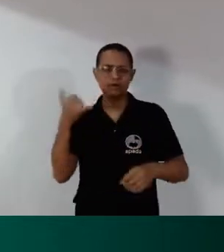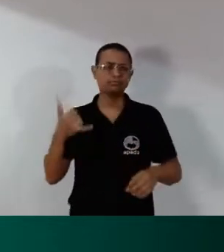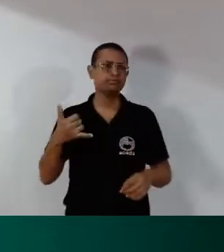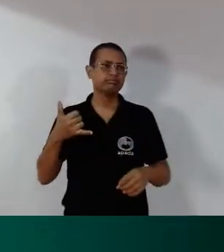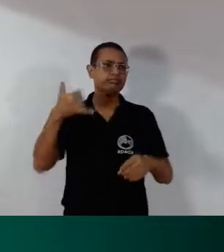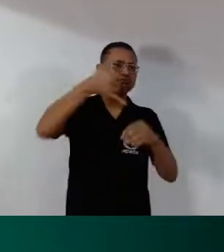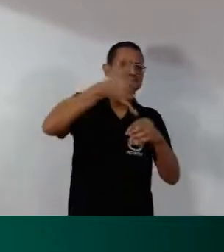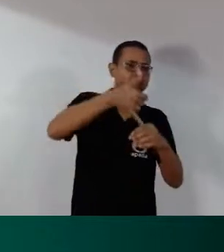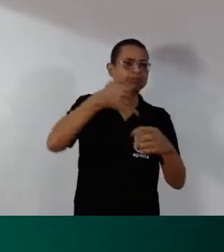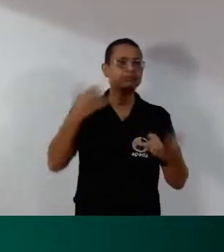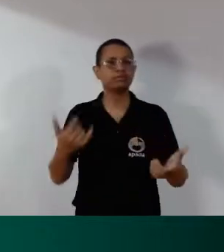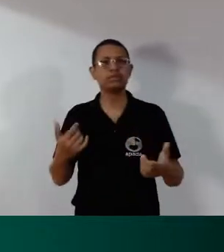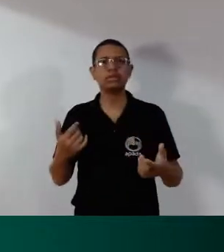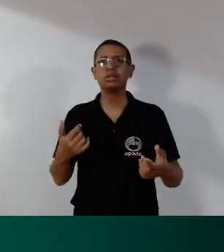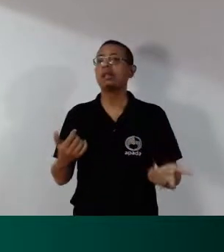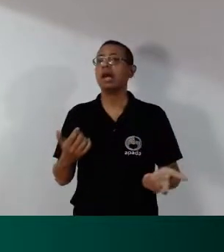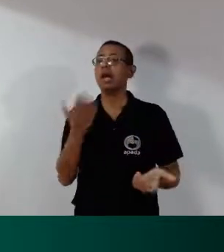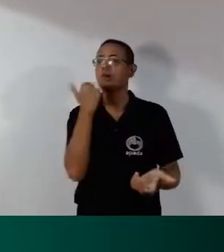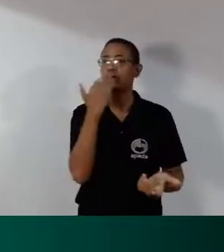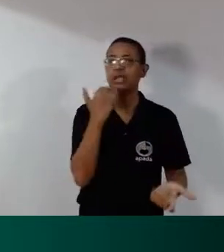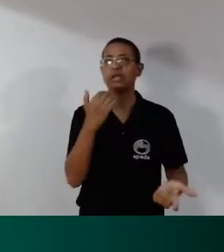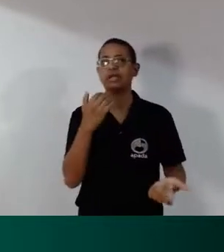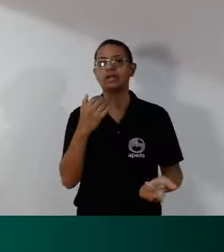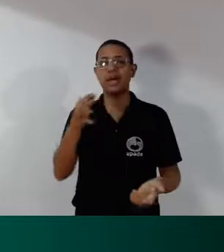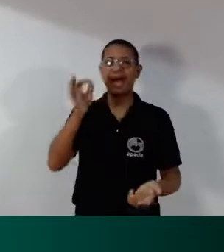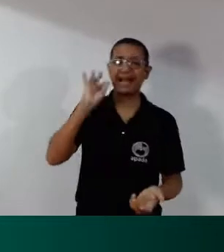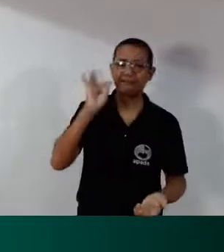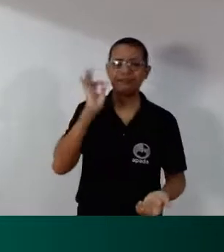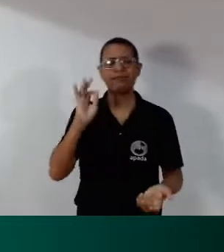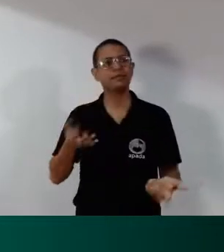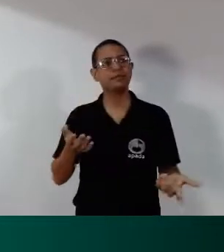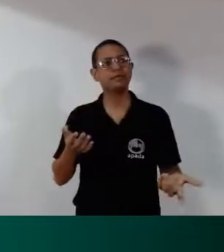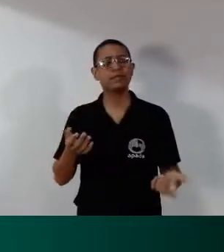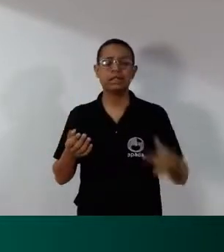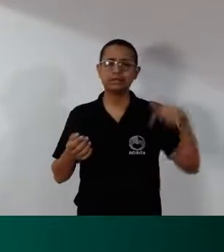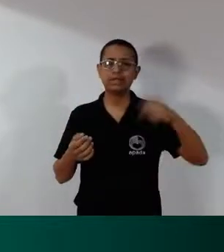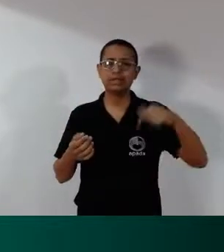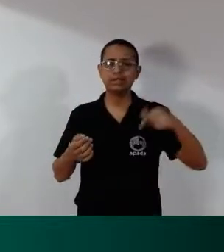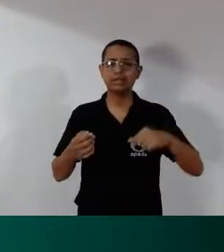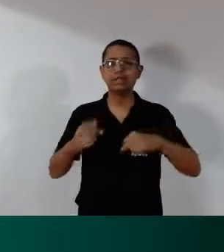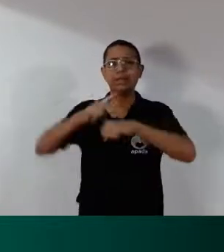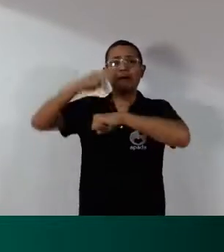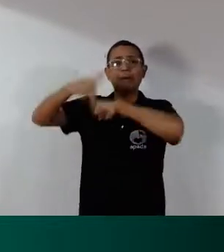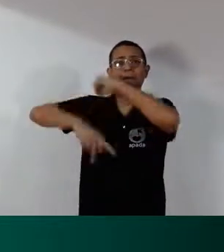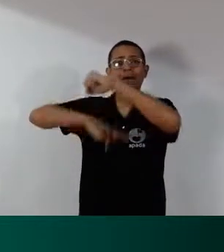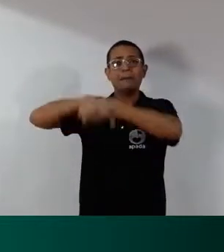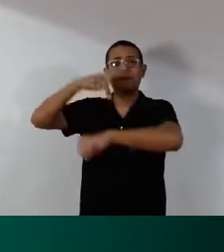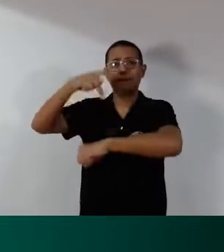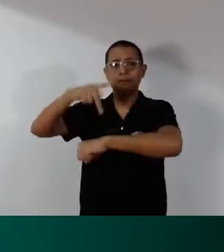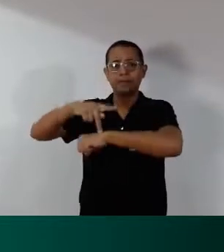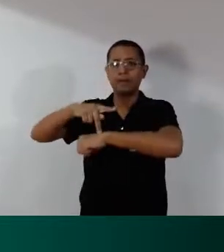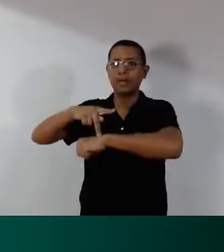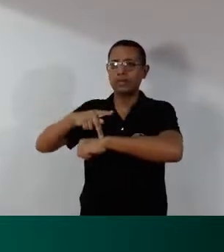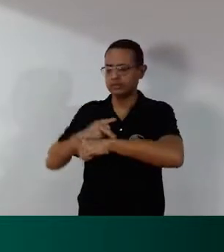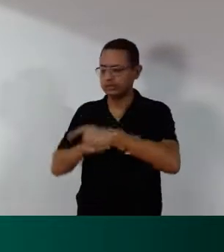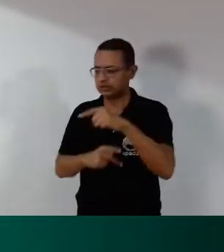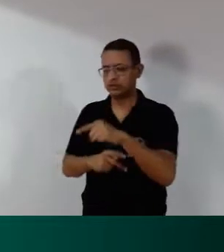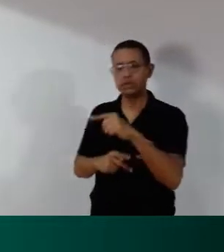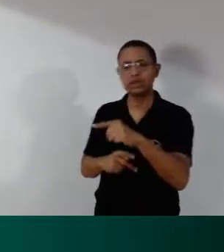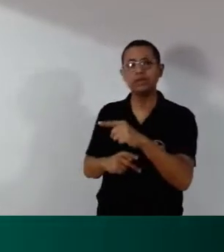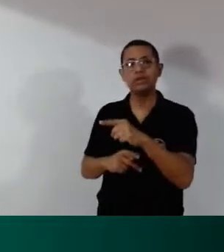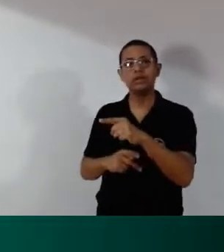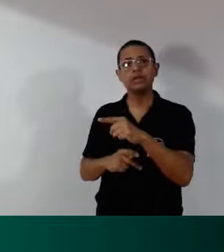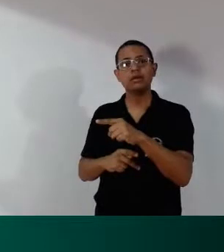gasolina mas o preço da comida o preço do café pensar que a gente mora num país que é referência no mundo introduzir